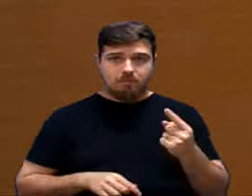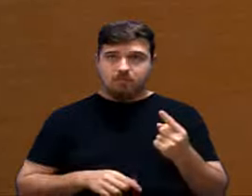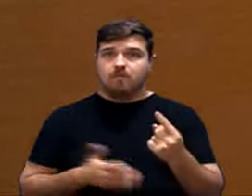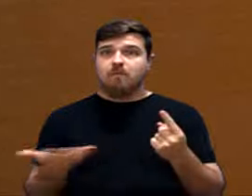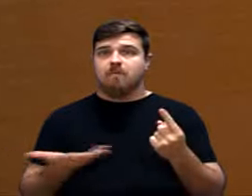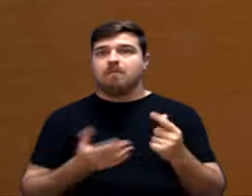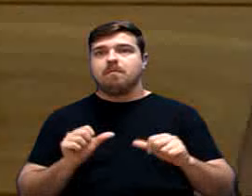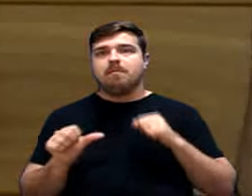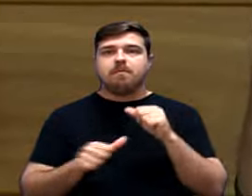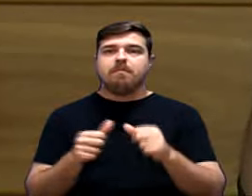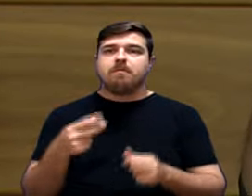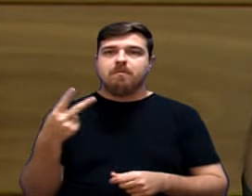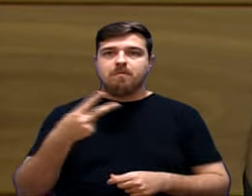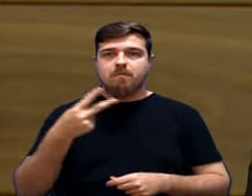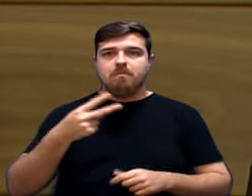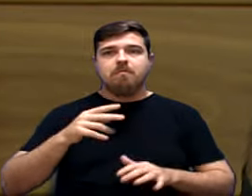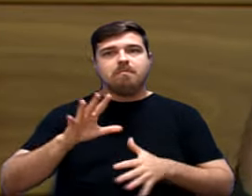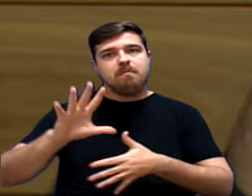os dois